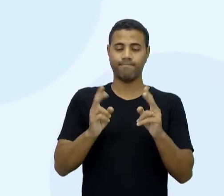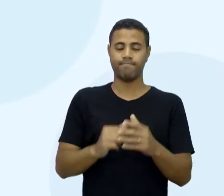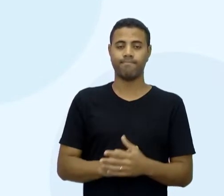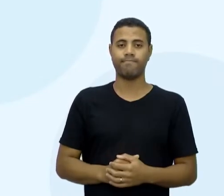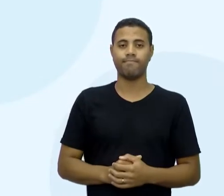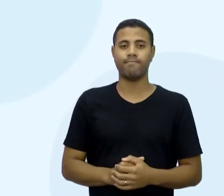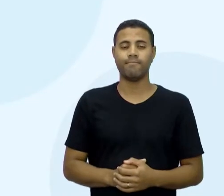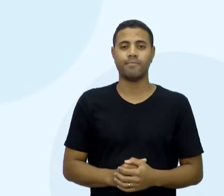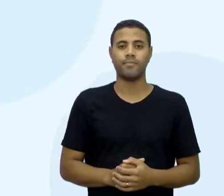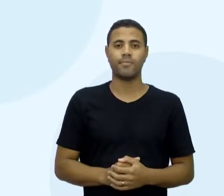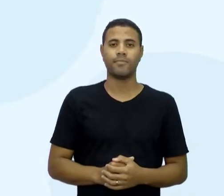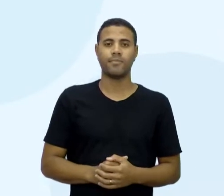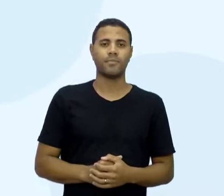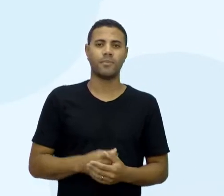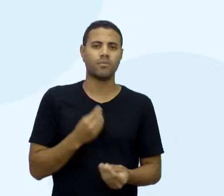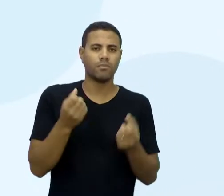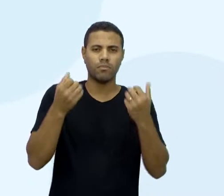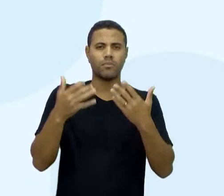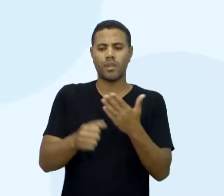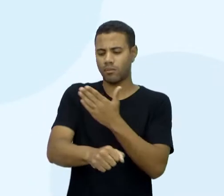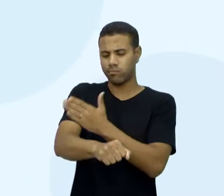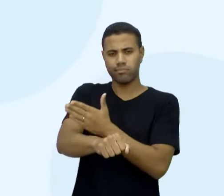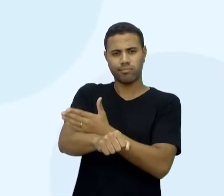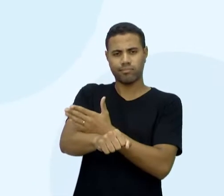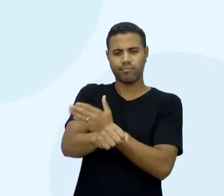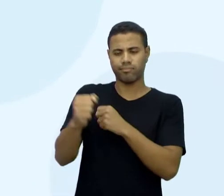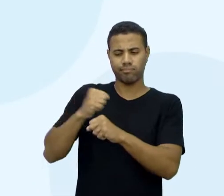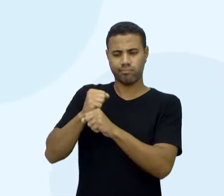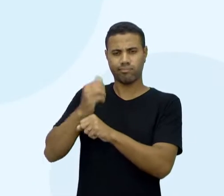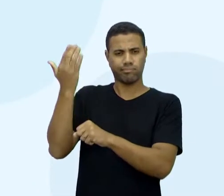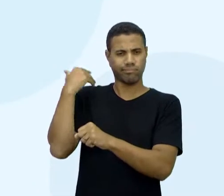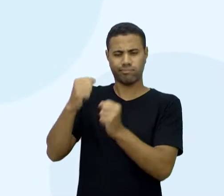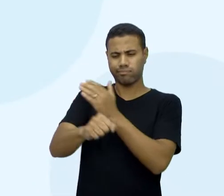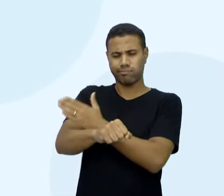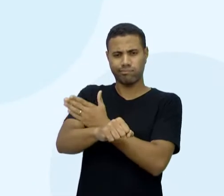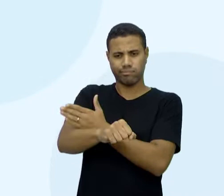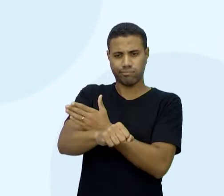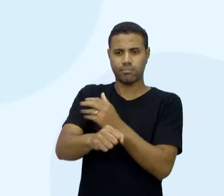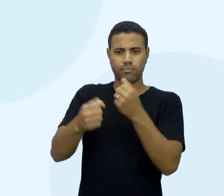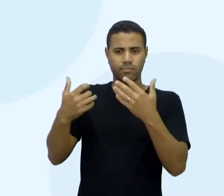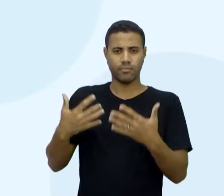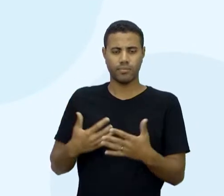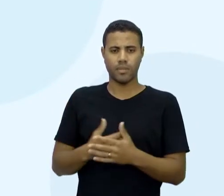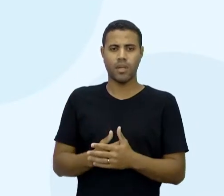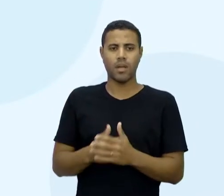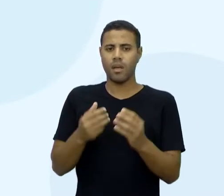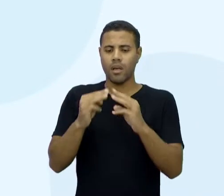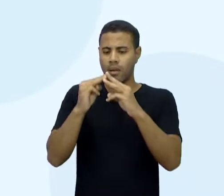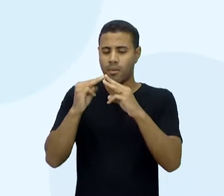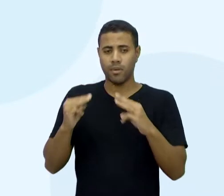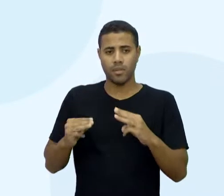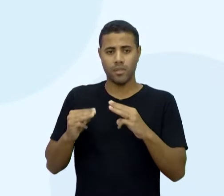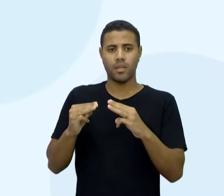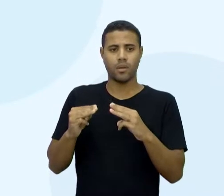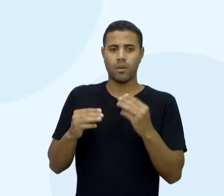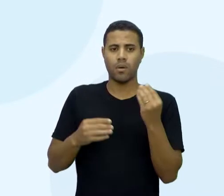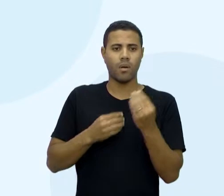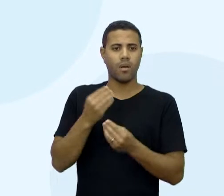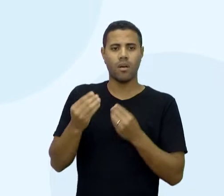E na Idade Média, né, na Idade Média, esse conceito de museu, né, de museum, de